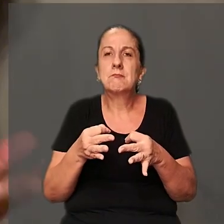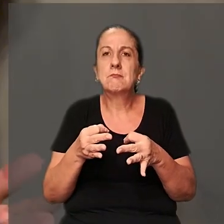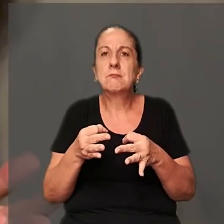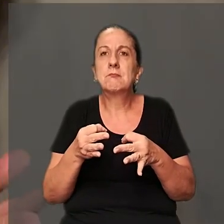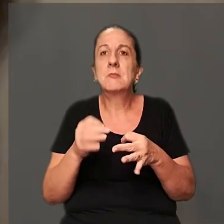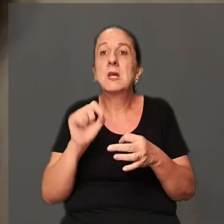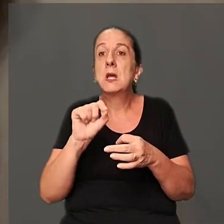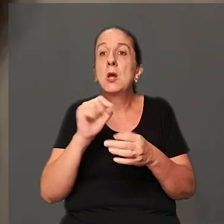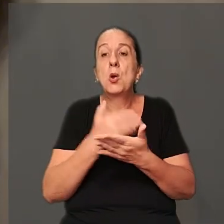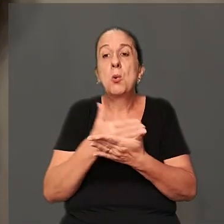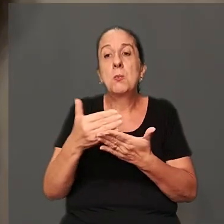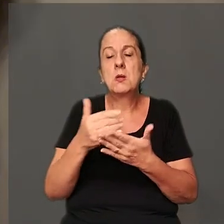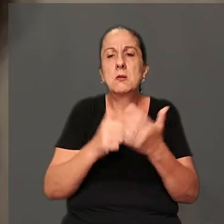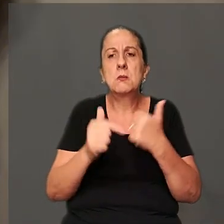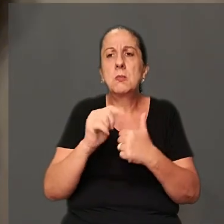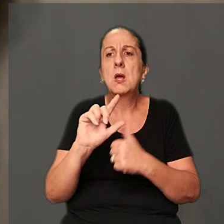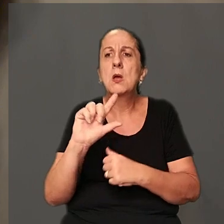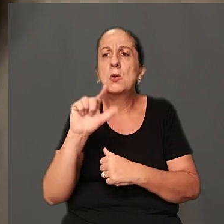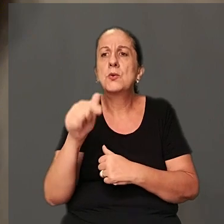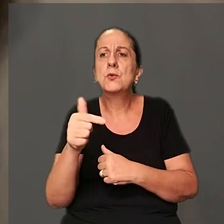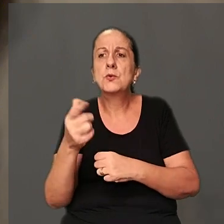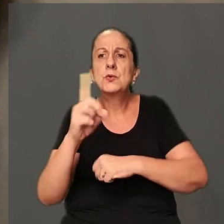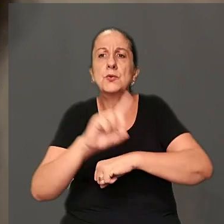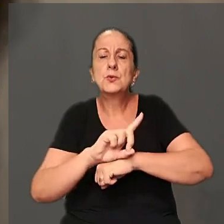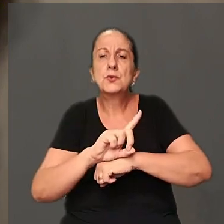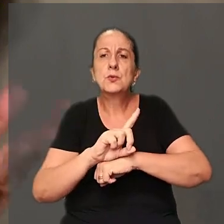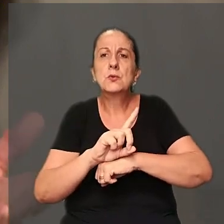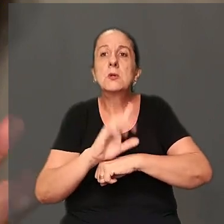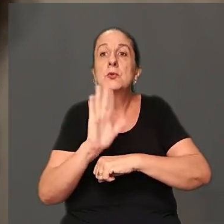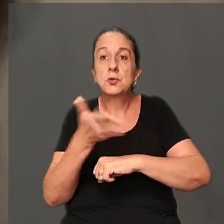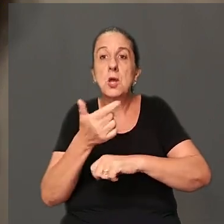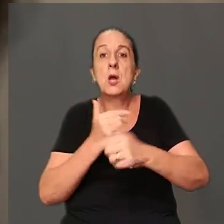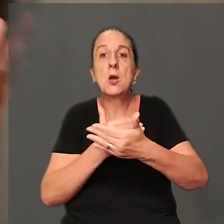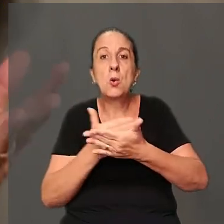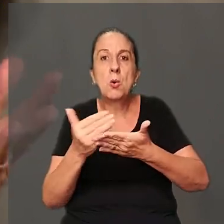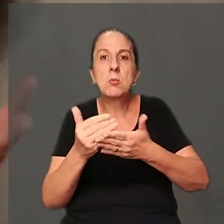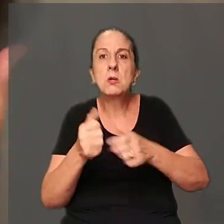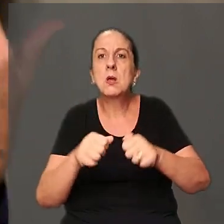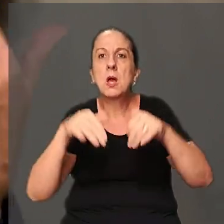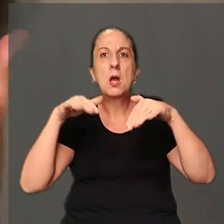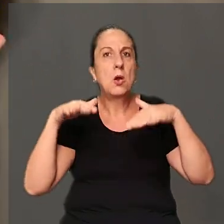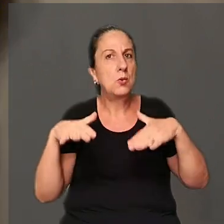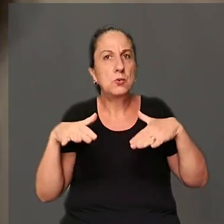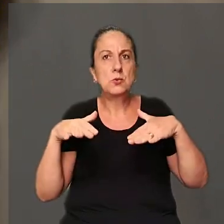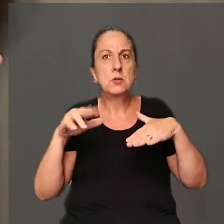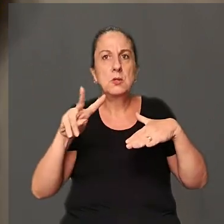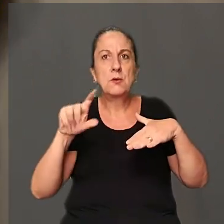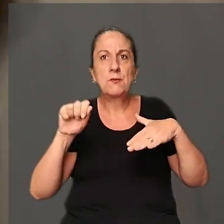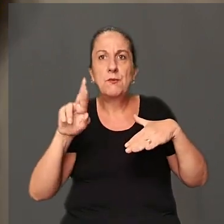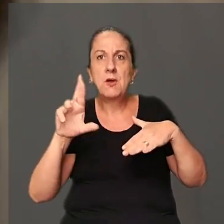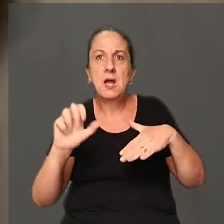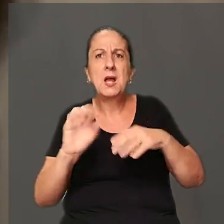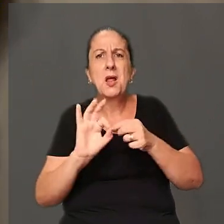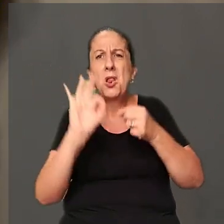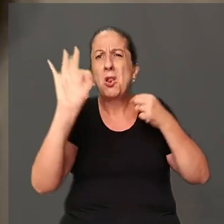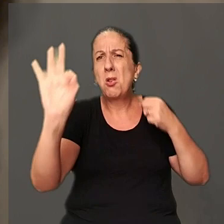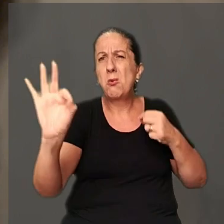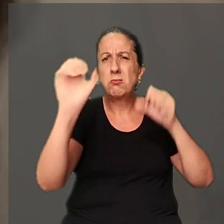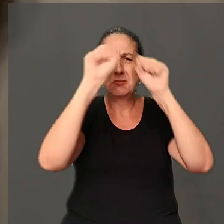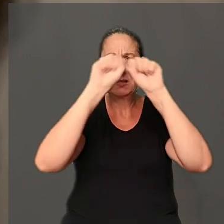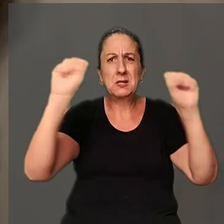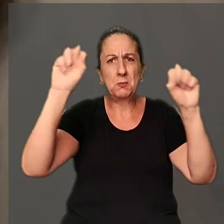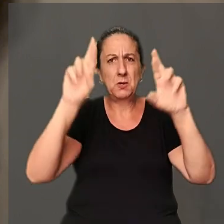era empossado e no dia seguinte estava presidindo uma audiência numa vara longe do Tribunal